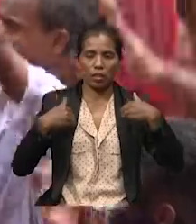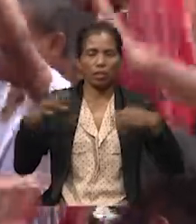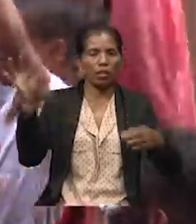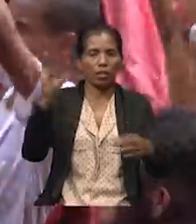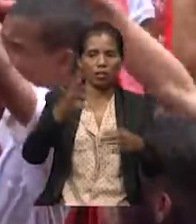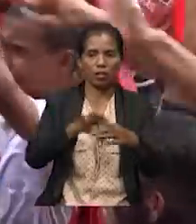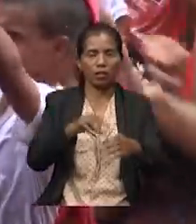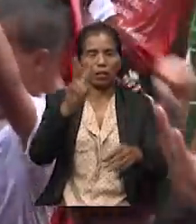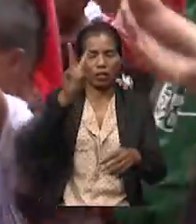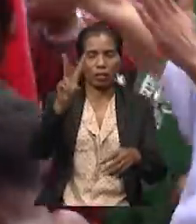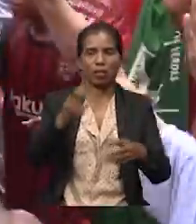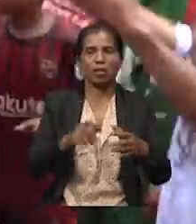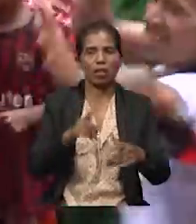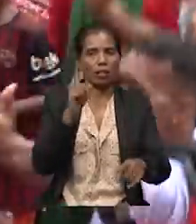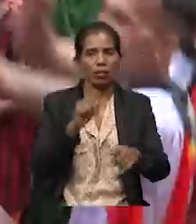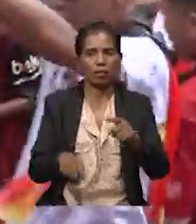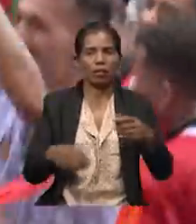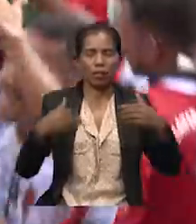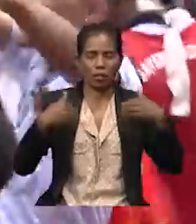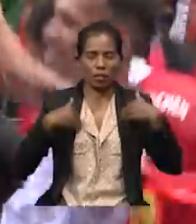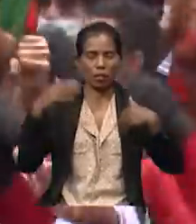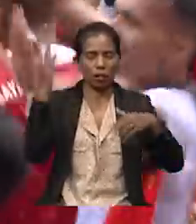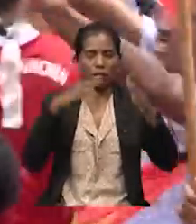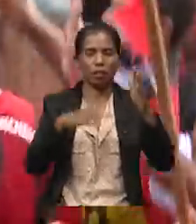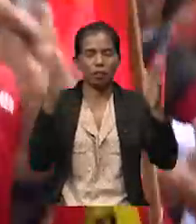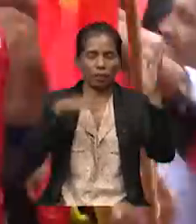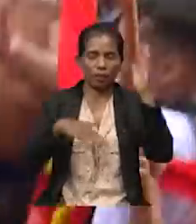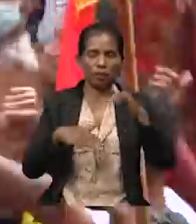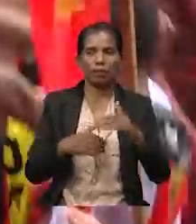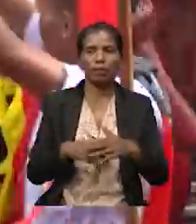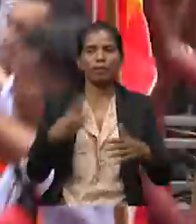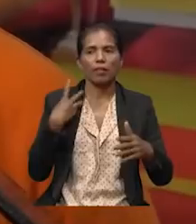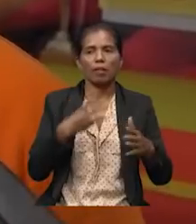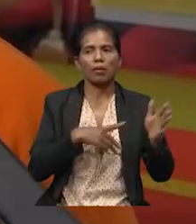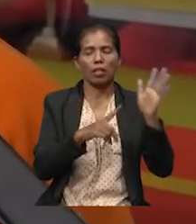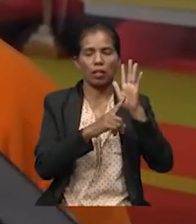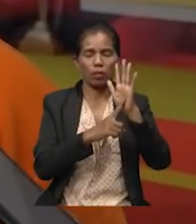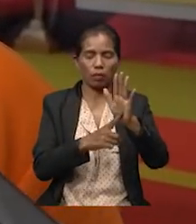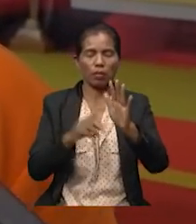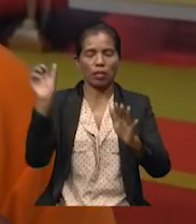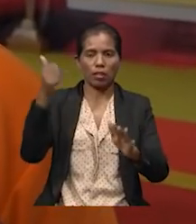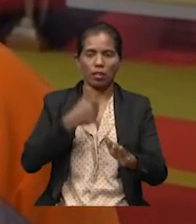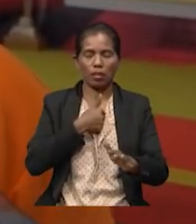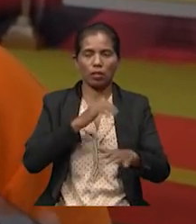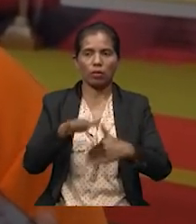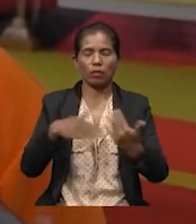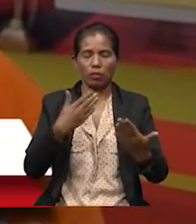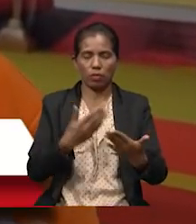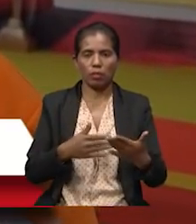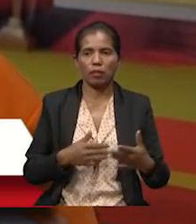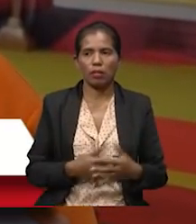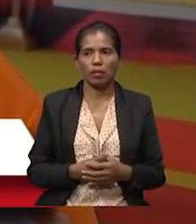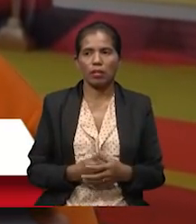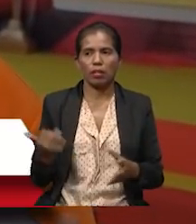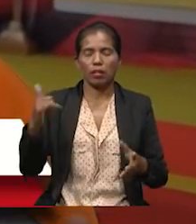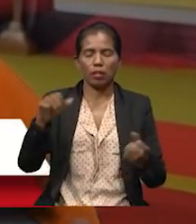presidencial segunda volta, labele a moço provocação gruma. A mim já estou anuba candidato Sirohoto, né? Ele é que ser